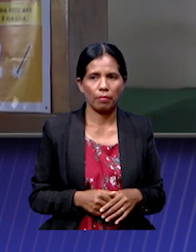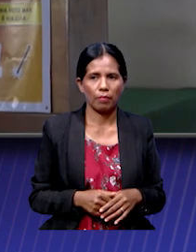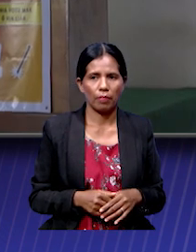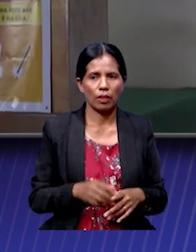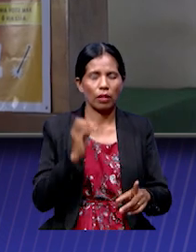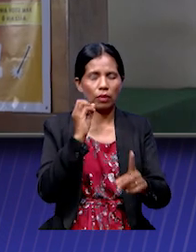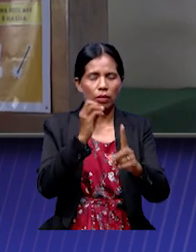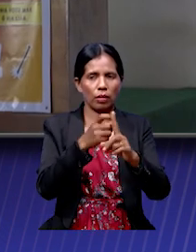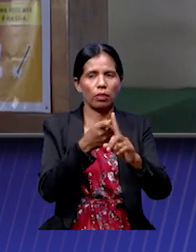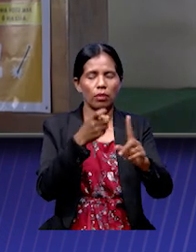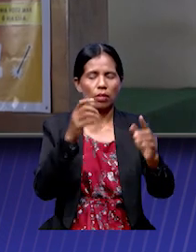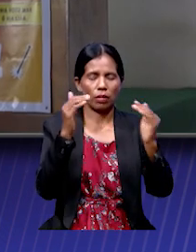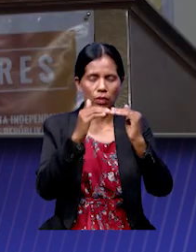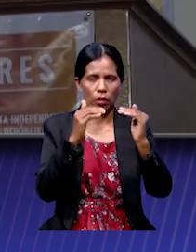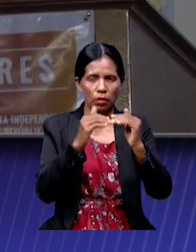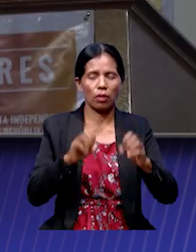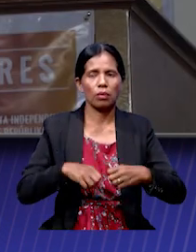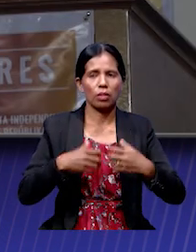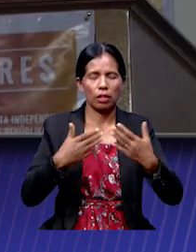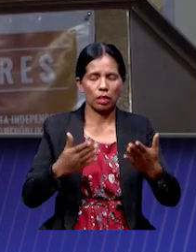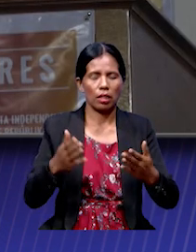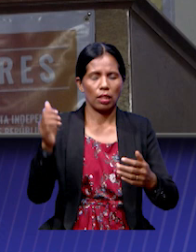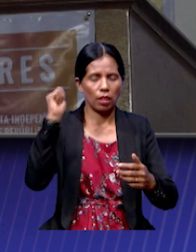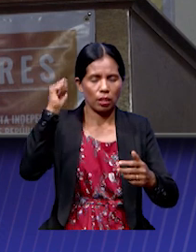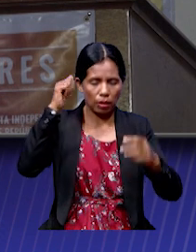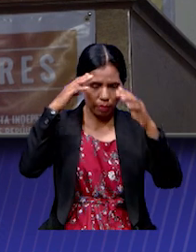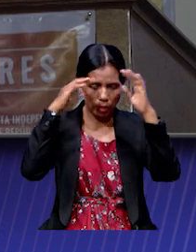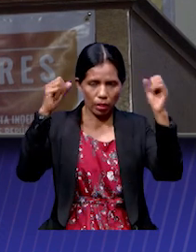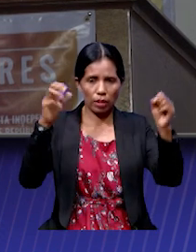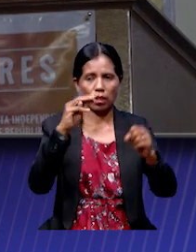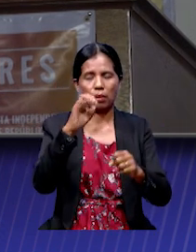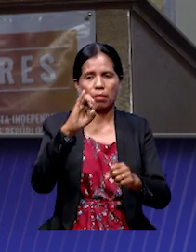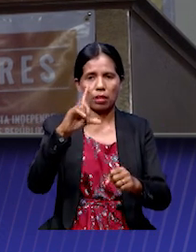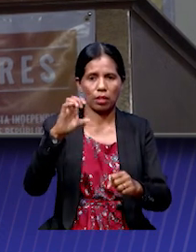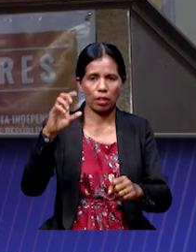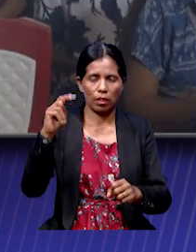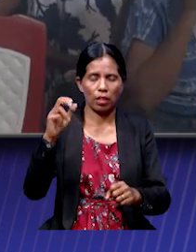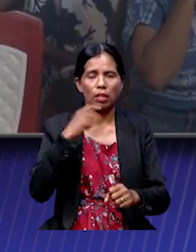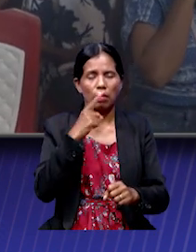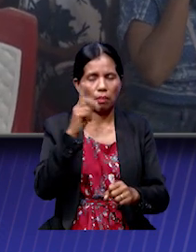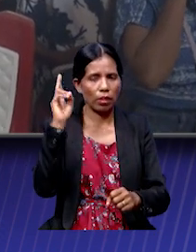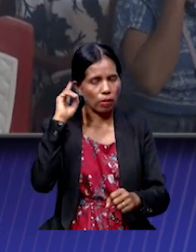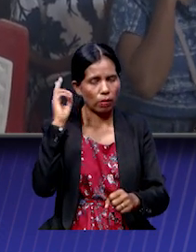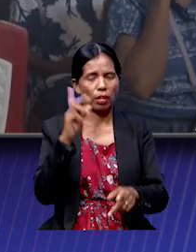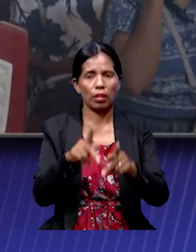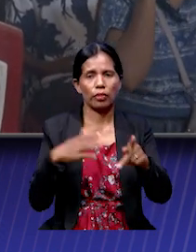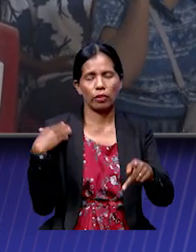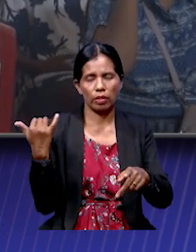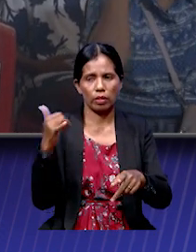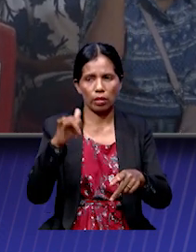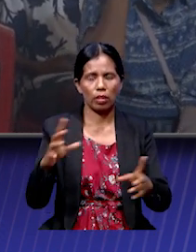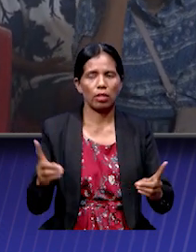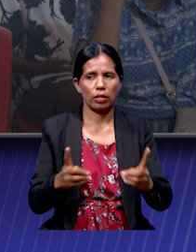Objetivo si dialogu aberta ne onsa kandidatu Presiden Milena Pires belerona direita preocupasaun Juventudinian nebe durante ne sira